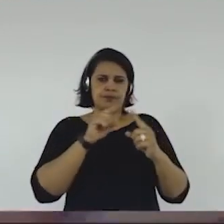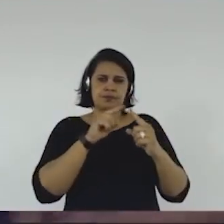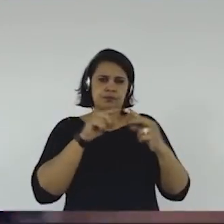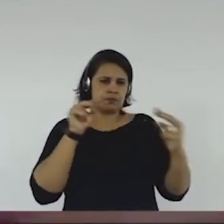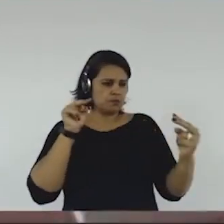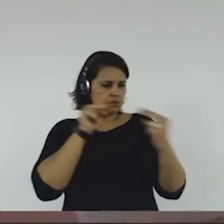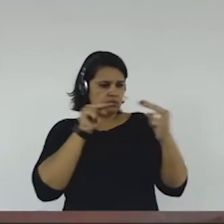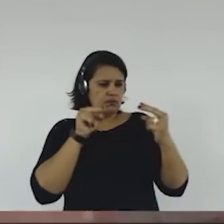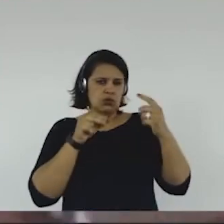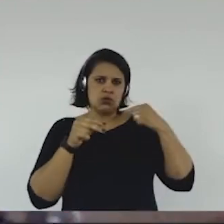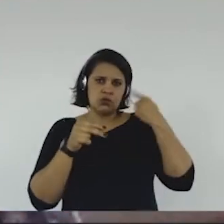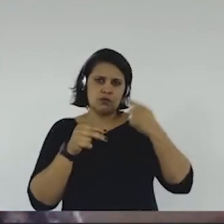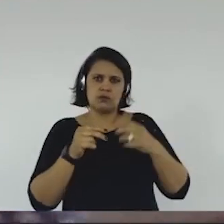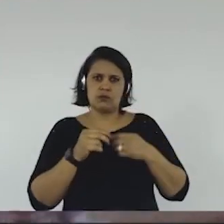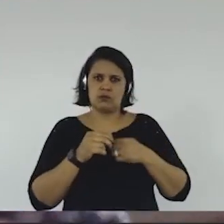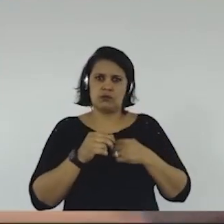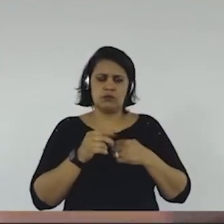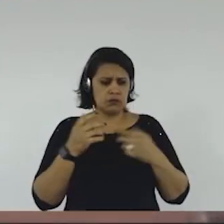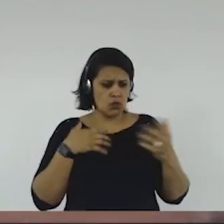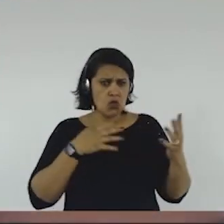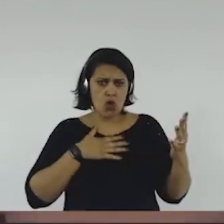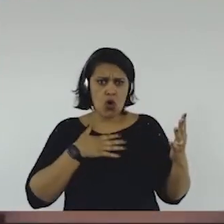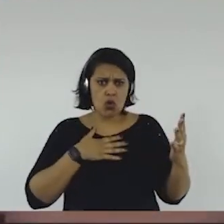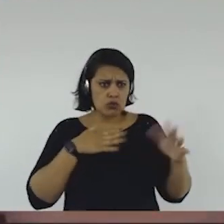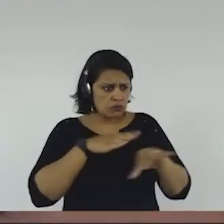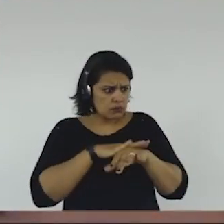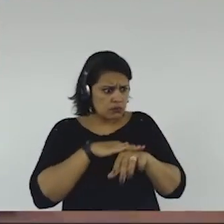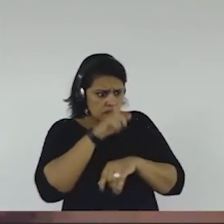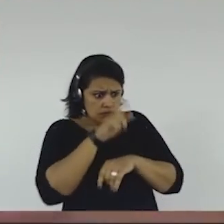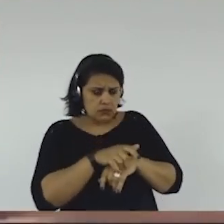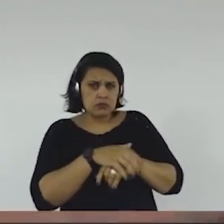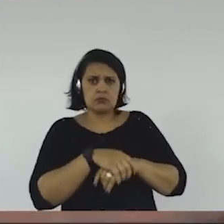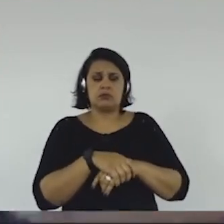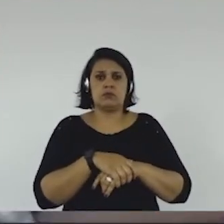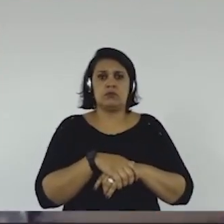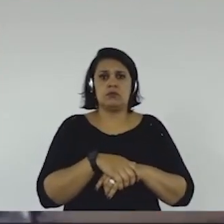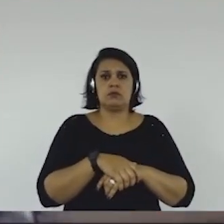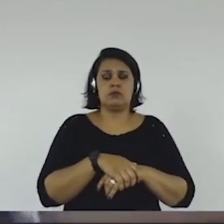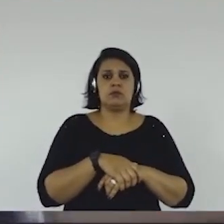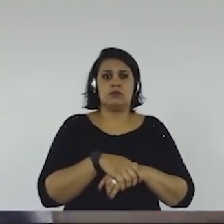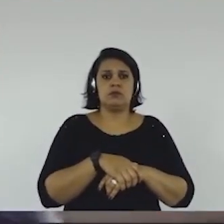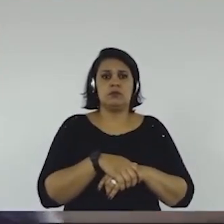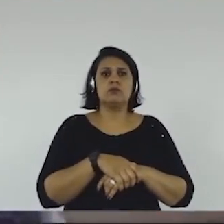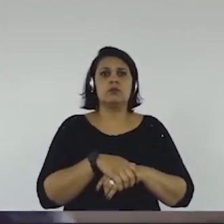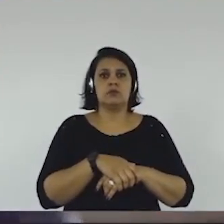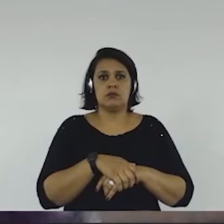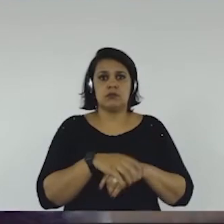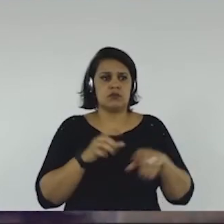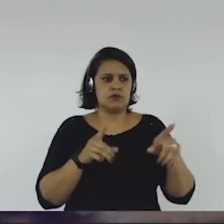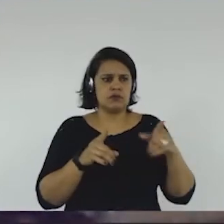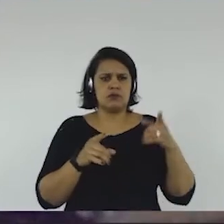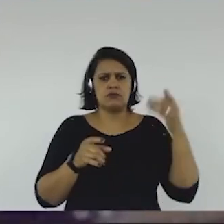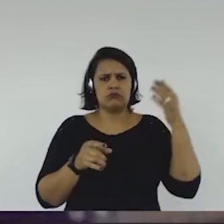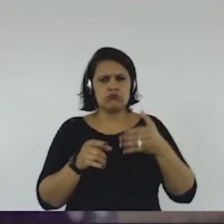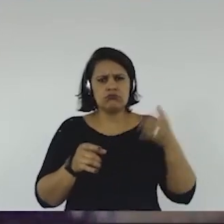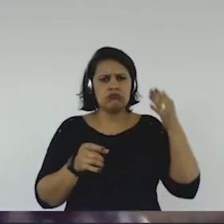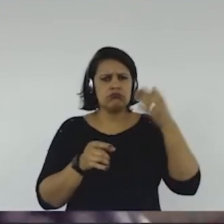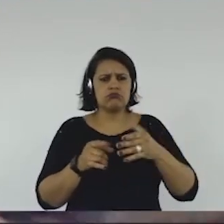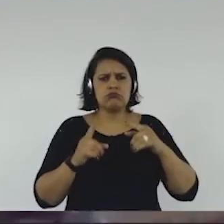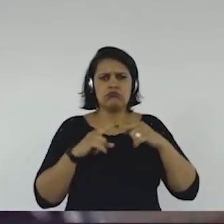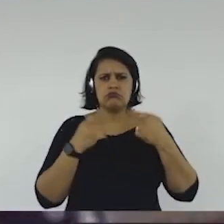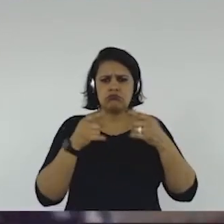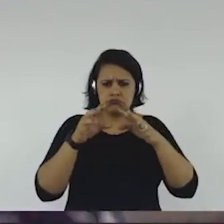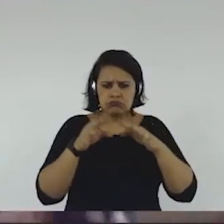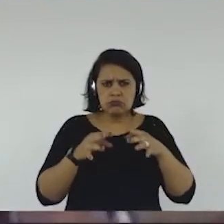sentir o advogado ali, o que está acontecendo. E a gente, inclusive, se você passa uma semana em audiência, você passa, inclusive,